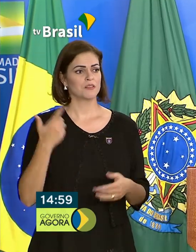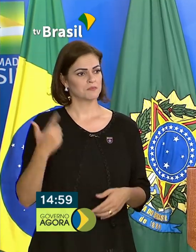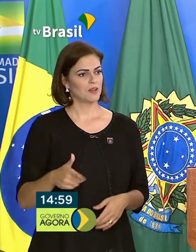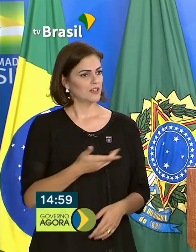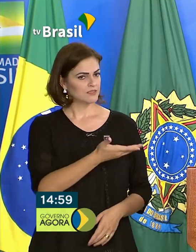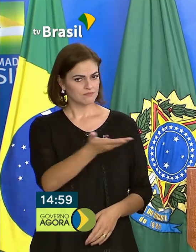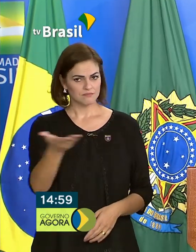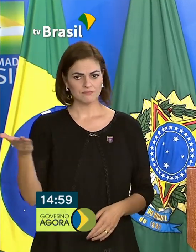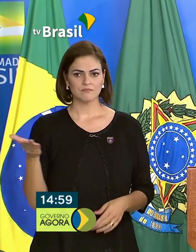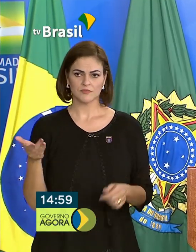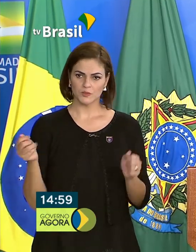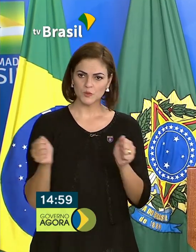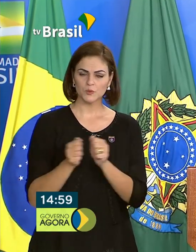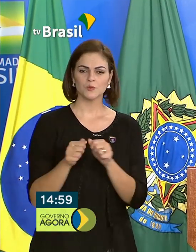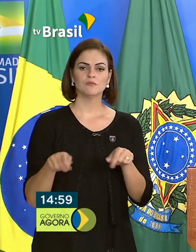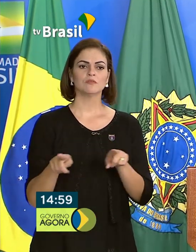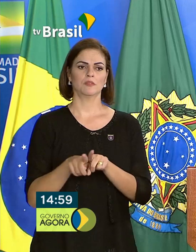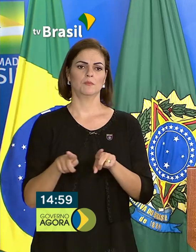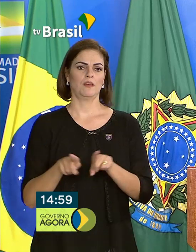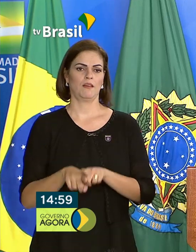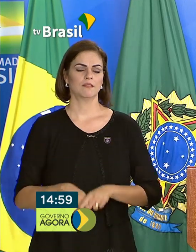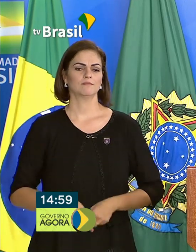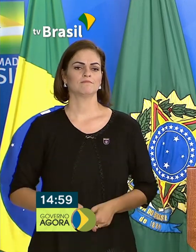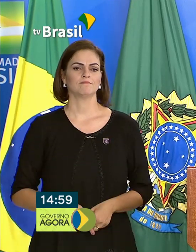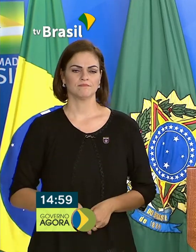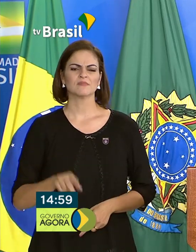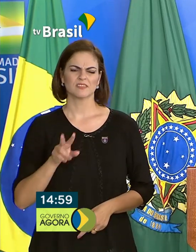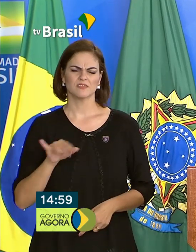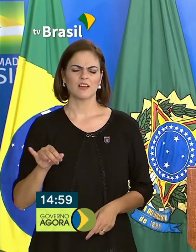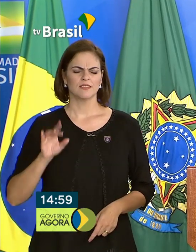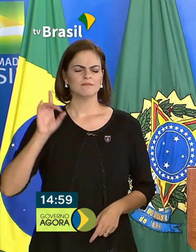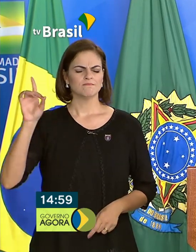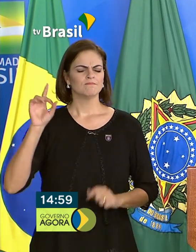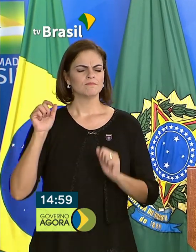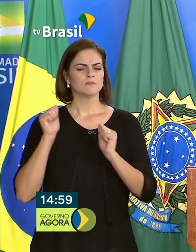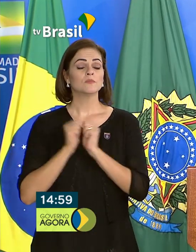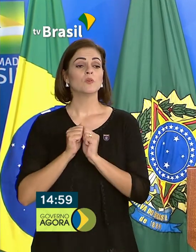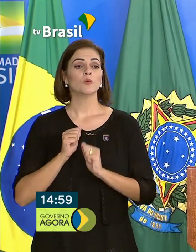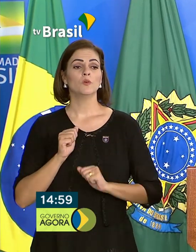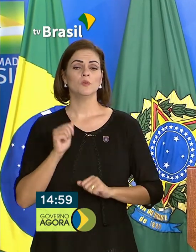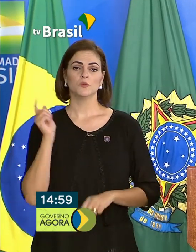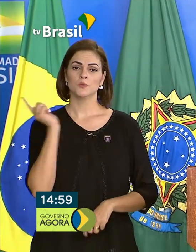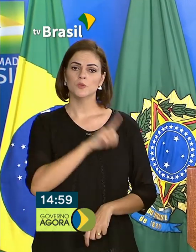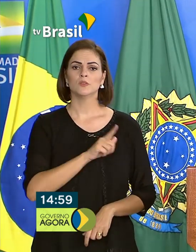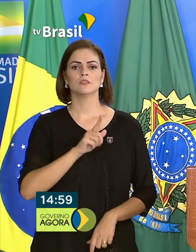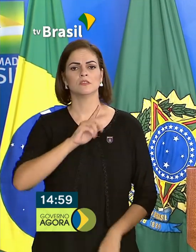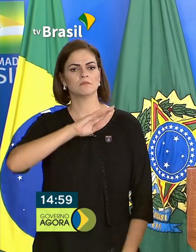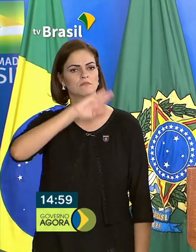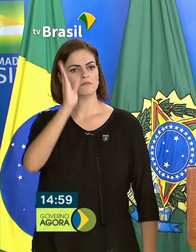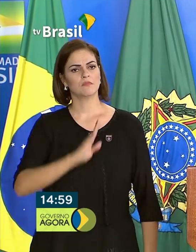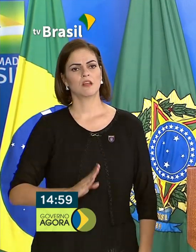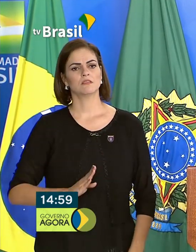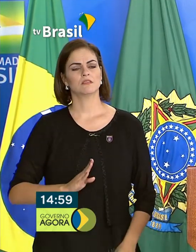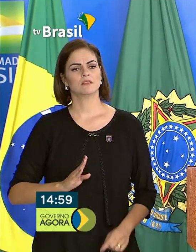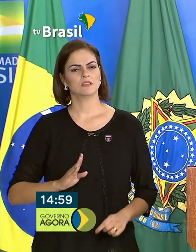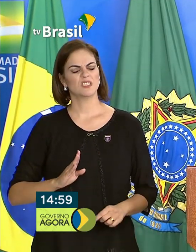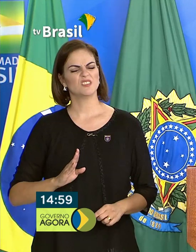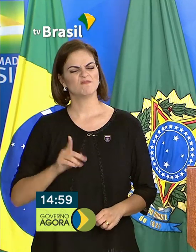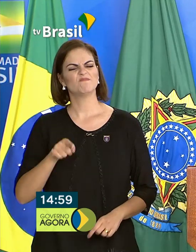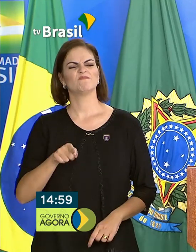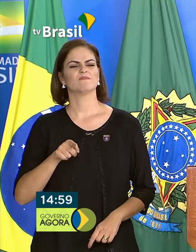aos presentes aqui, vamos sim, se Deus quiser, colocar o Brasil no local que ele